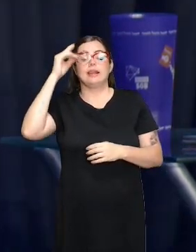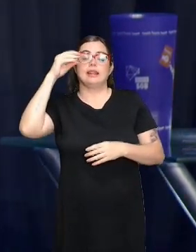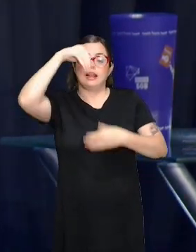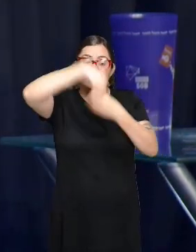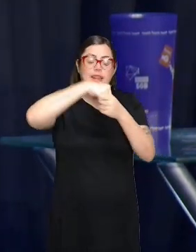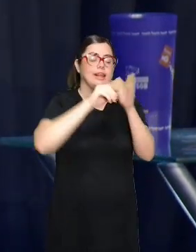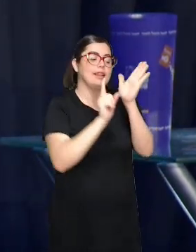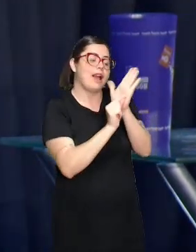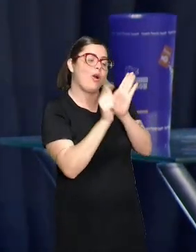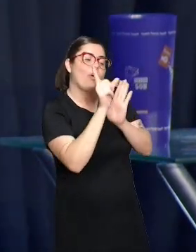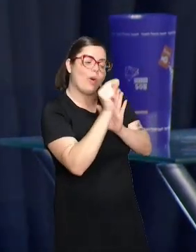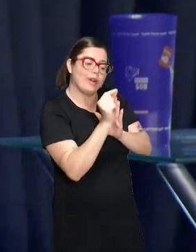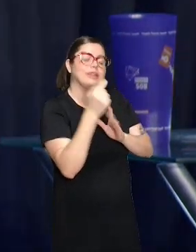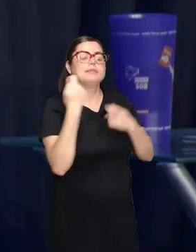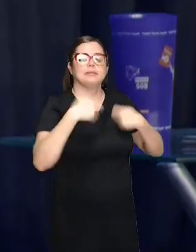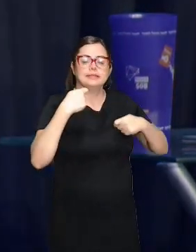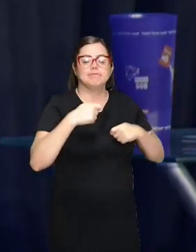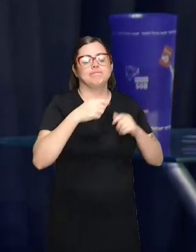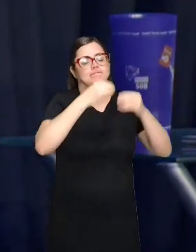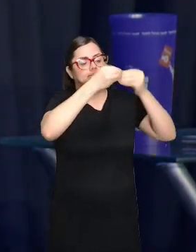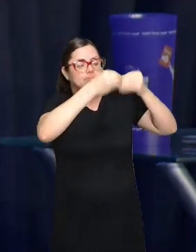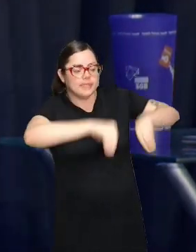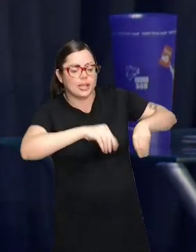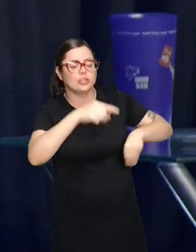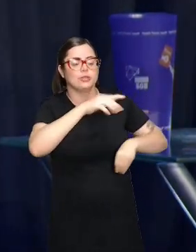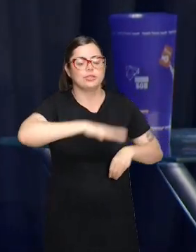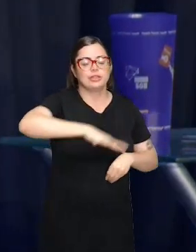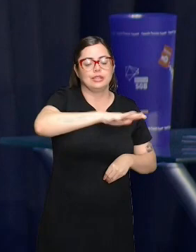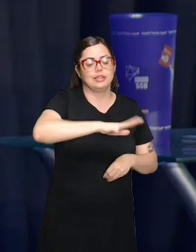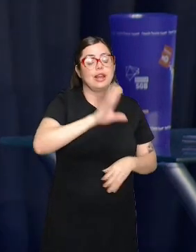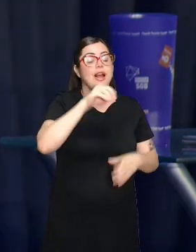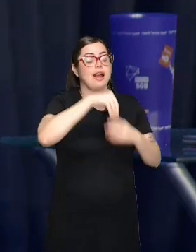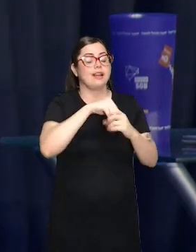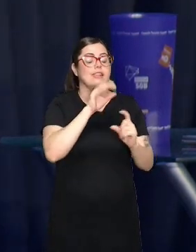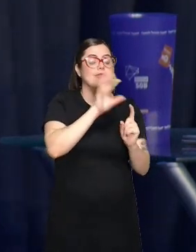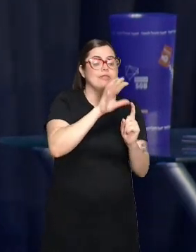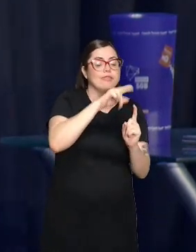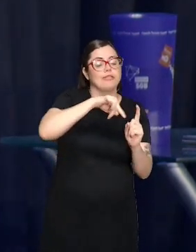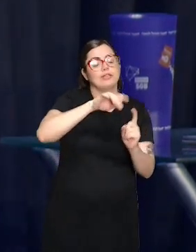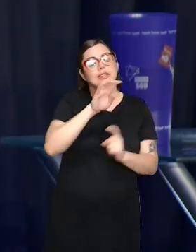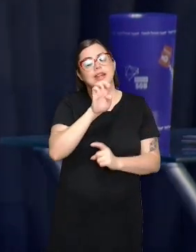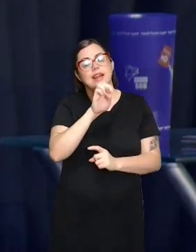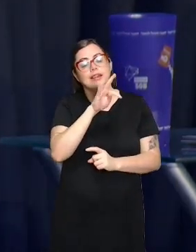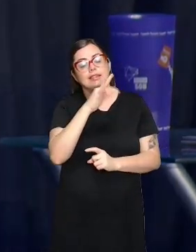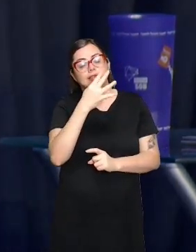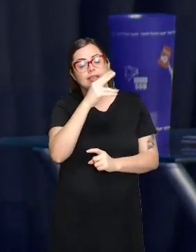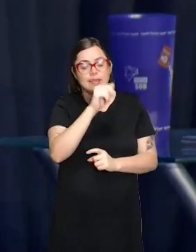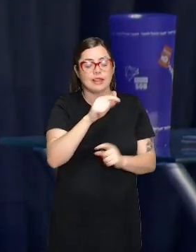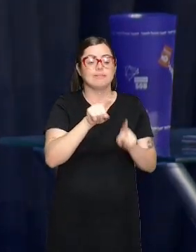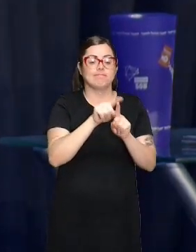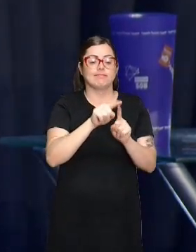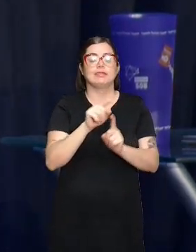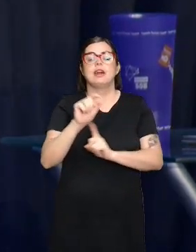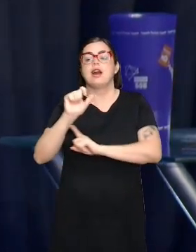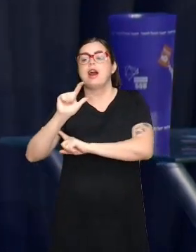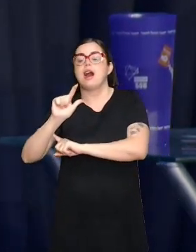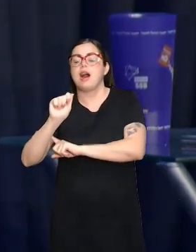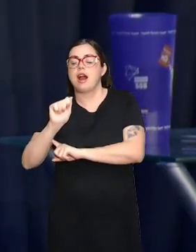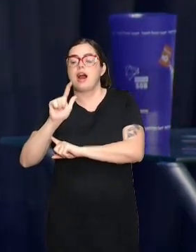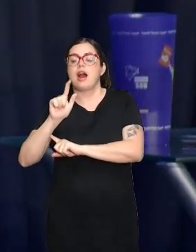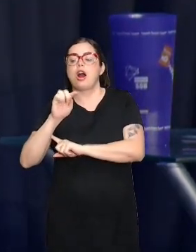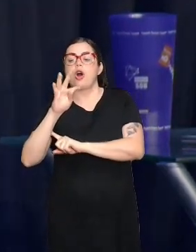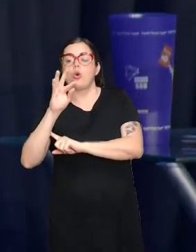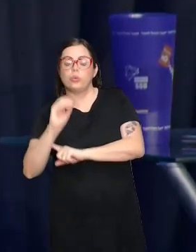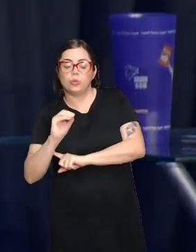ainda prejudicam também essa questão etária, né? E concordo com nós também, o autoetarismo é prejudicial, inclusive para